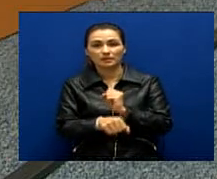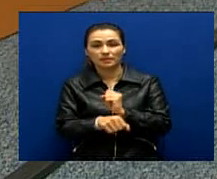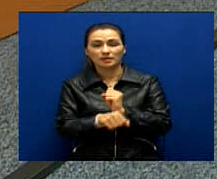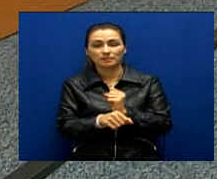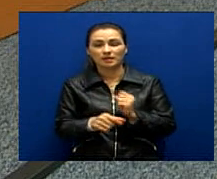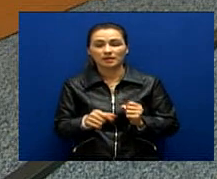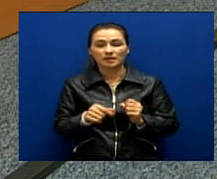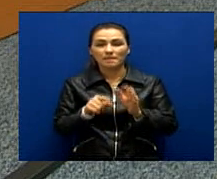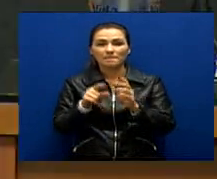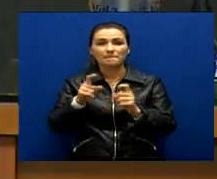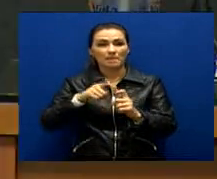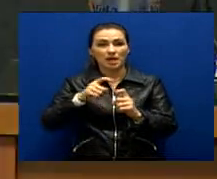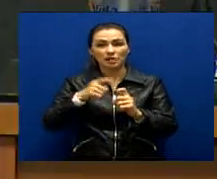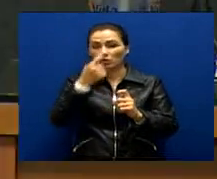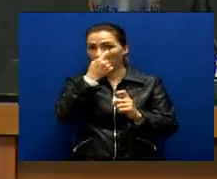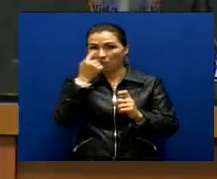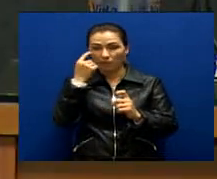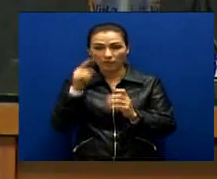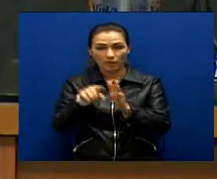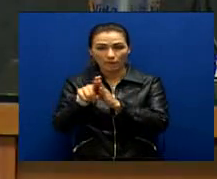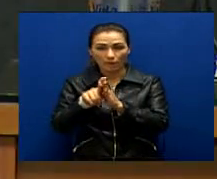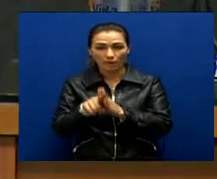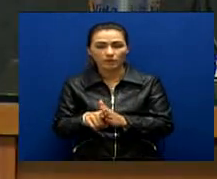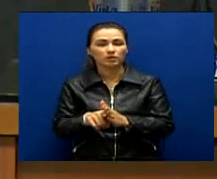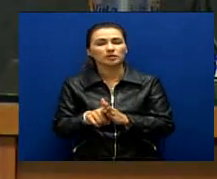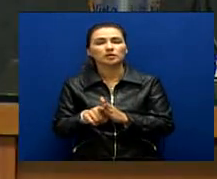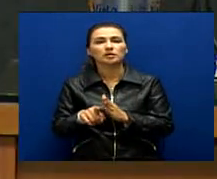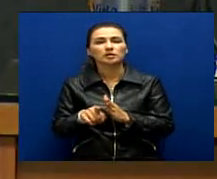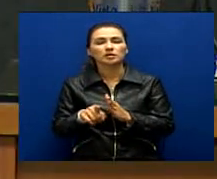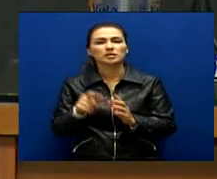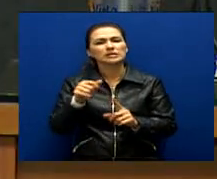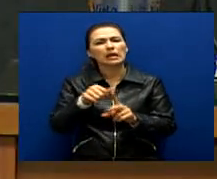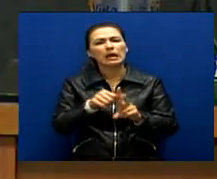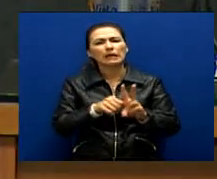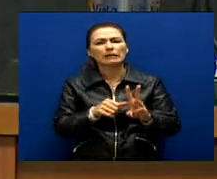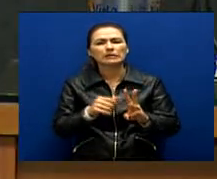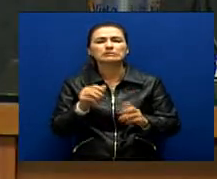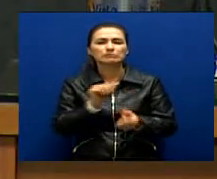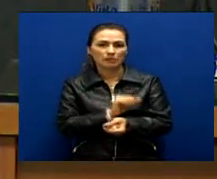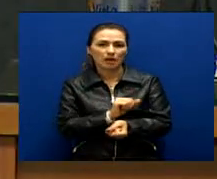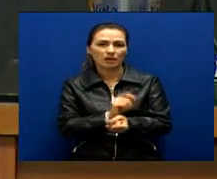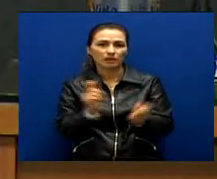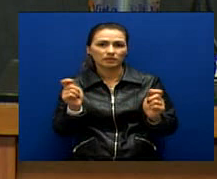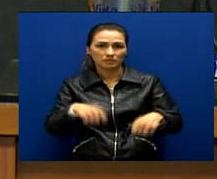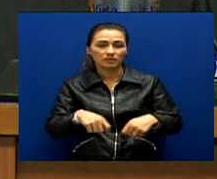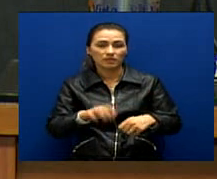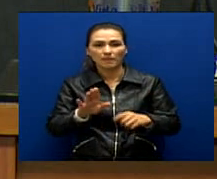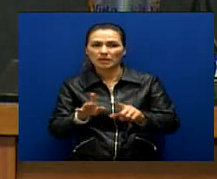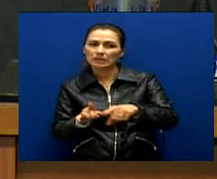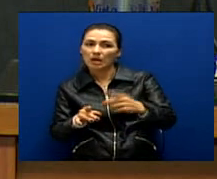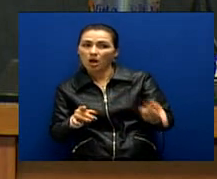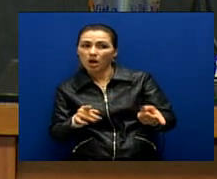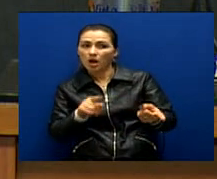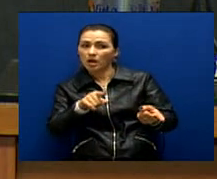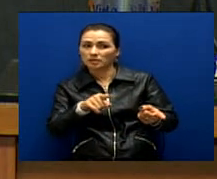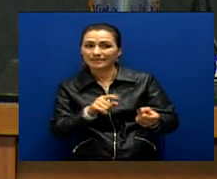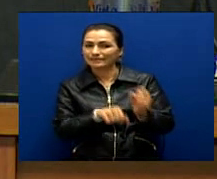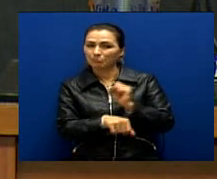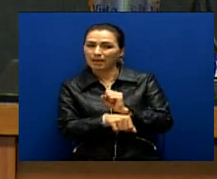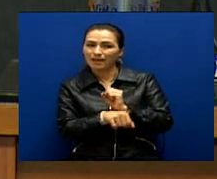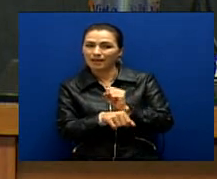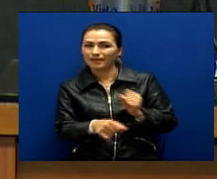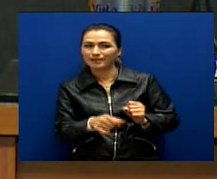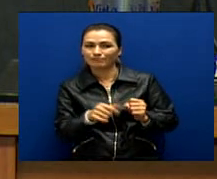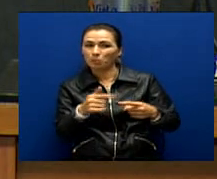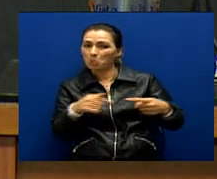nenhum mês que ela tenha a gente não pode esquecer a fotocoagulação logo tal agora estou falando de um mês e três meses né a priorização que